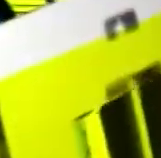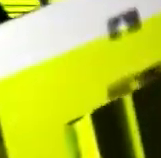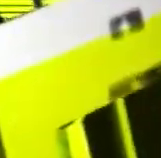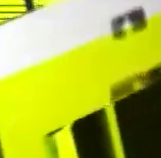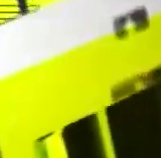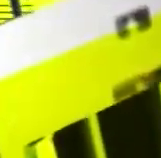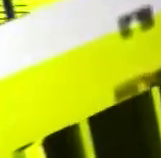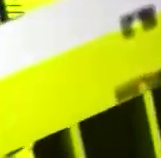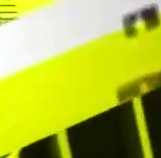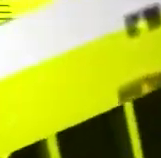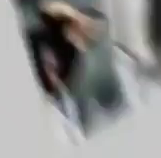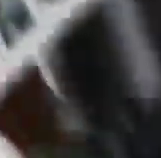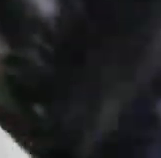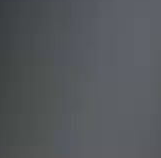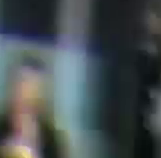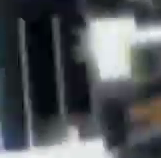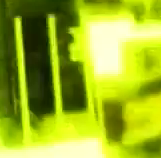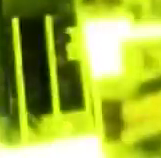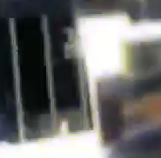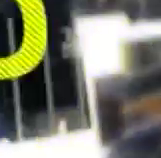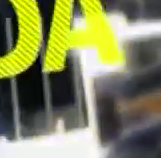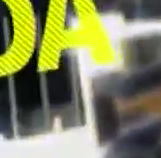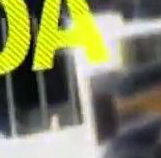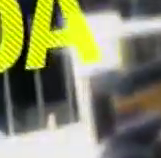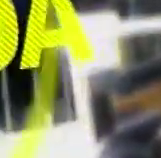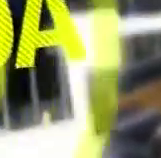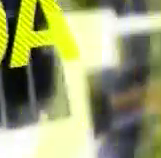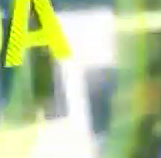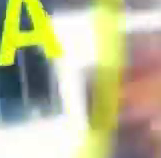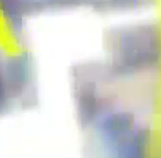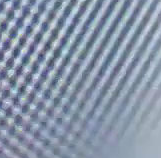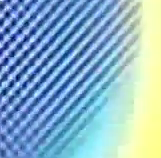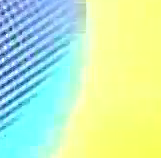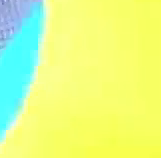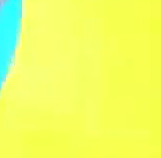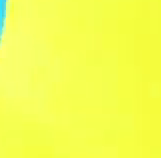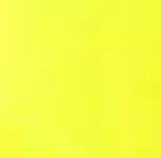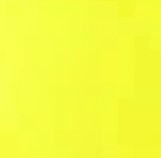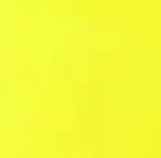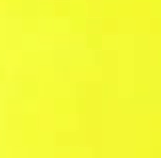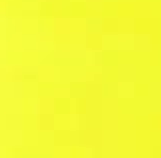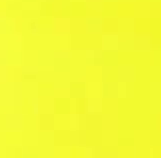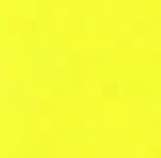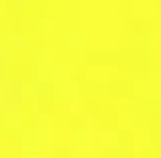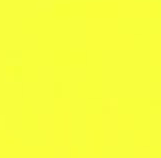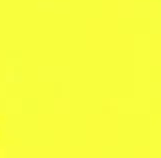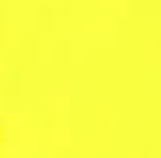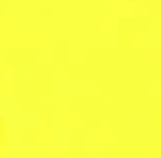Um segundo encaminhamento. Ministério de Santos, no meu estado de São Paulo.